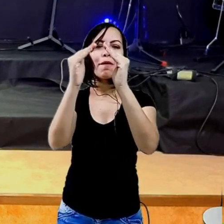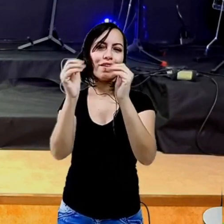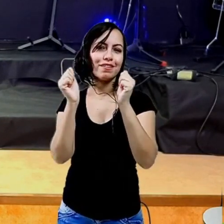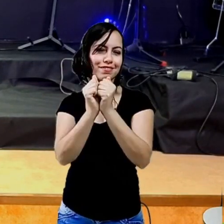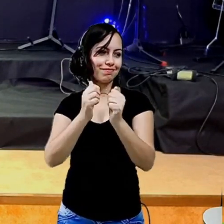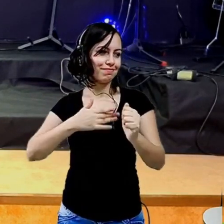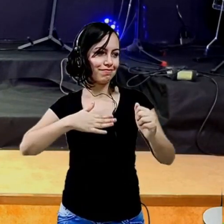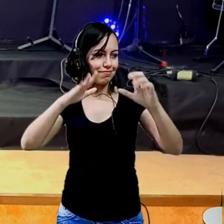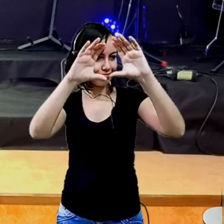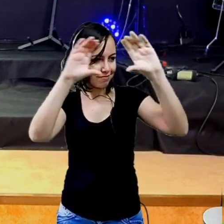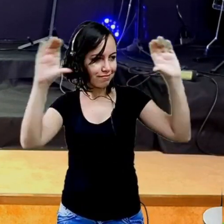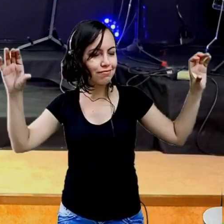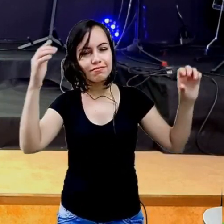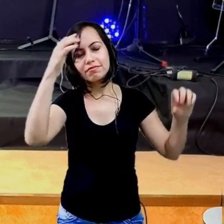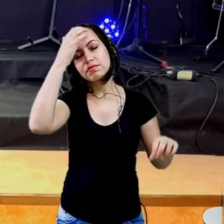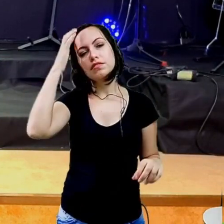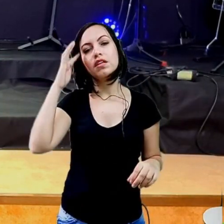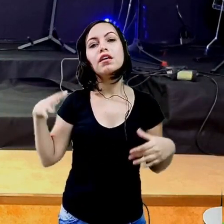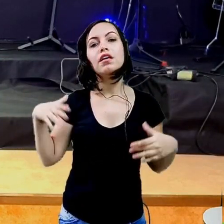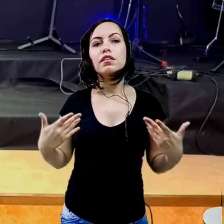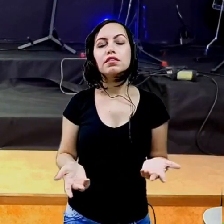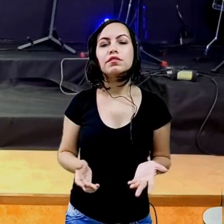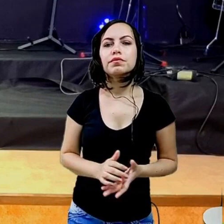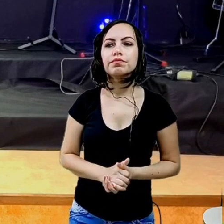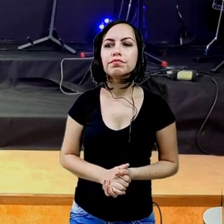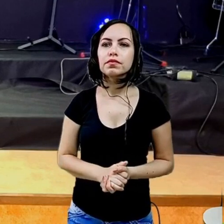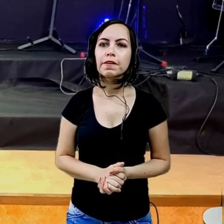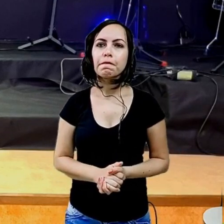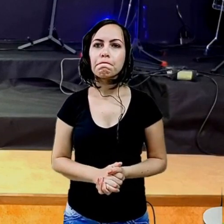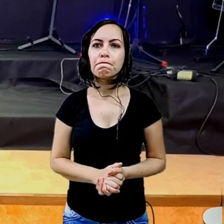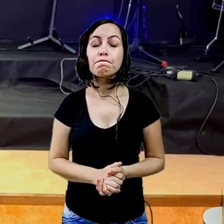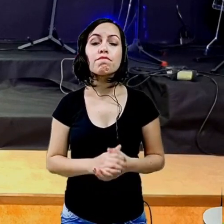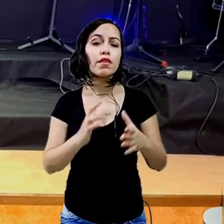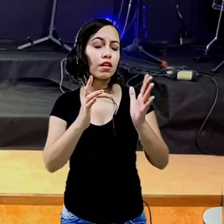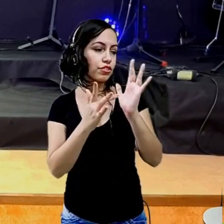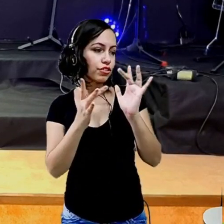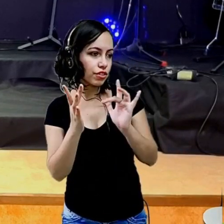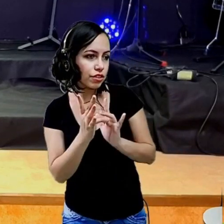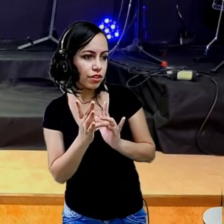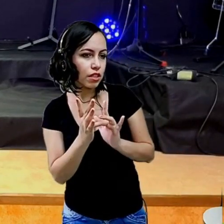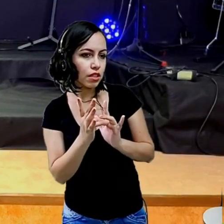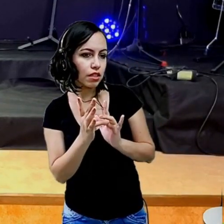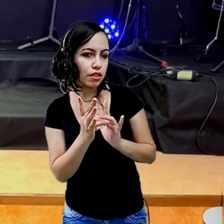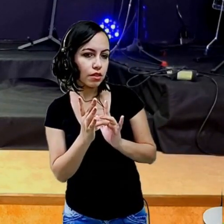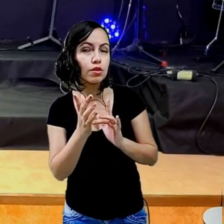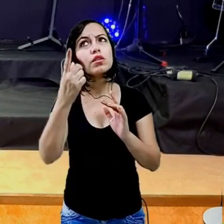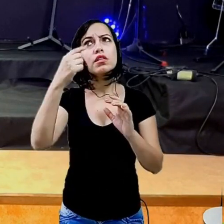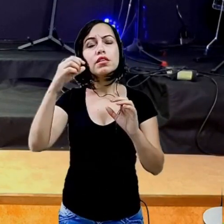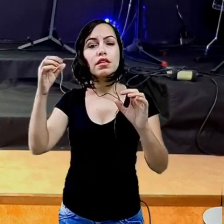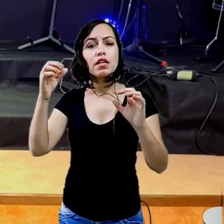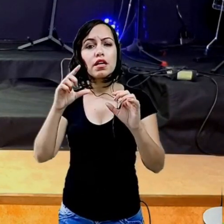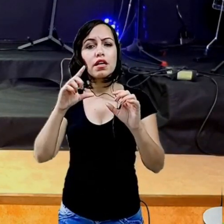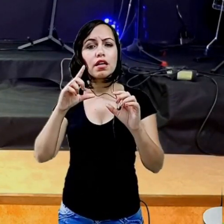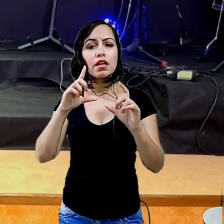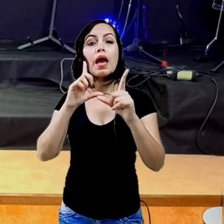tremenda, queridos. A partida de Jesus seria em benefício dos discípulos.